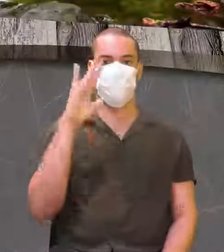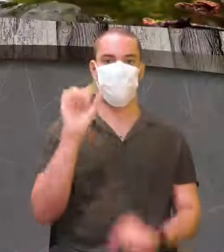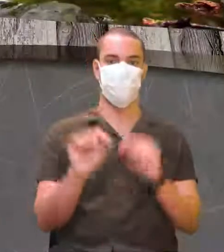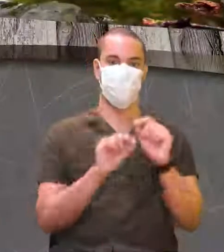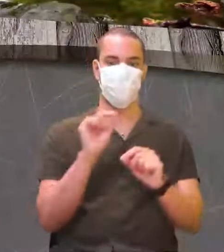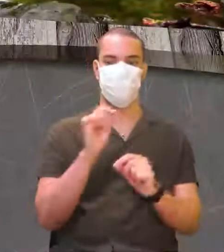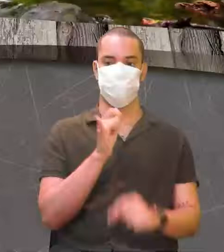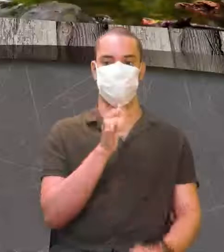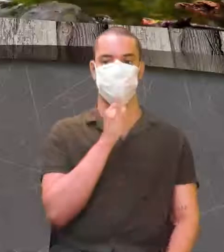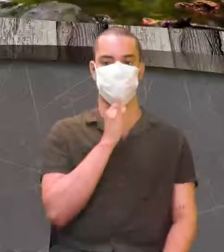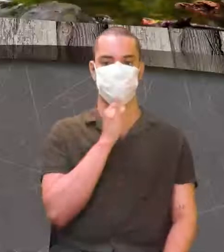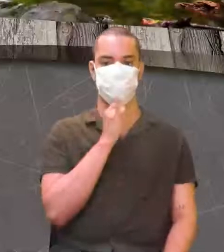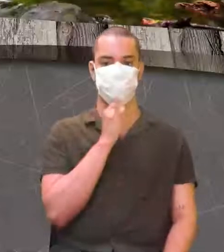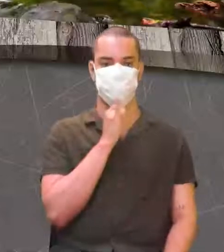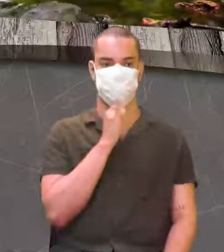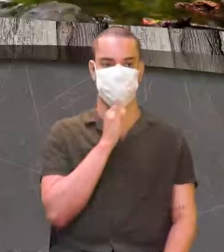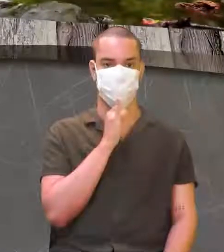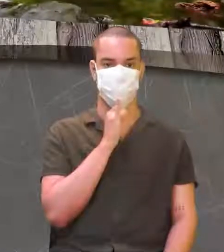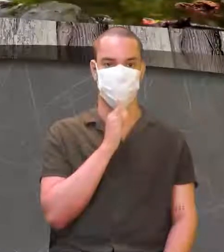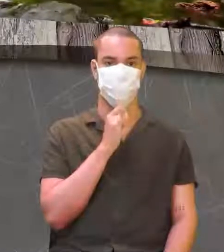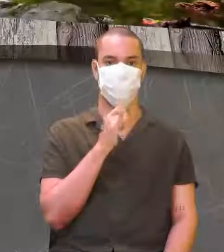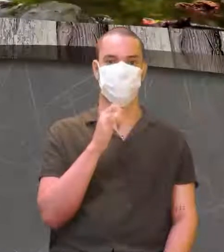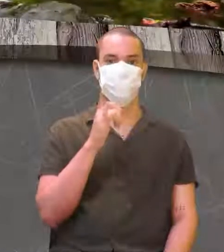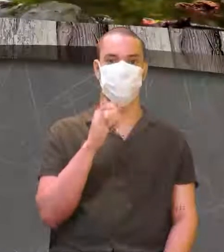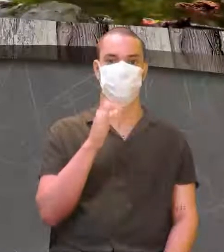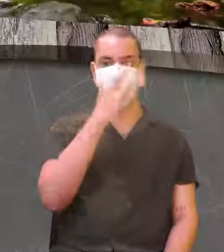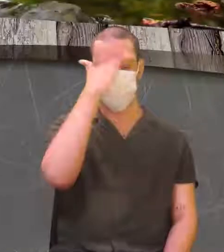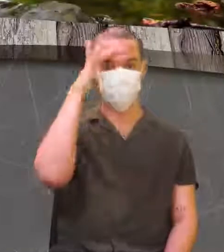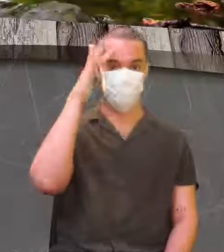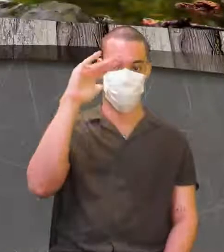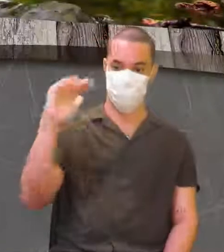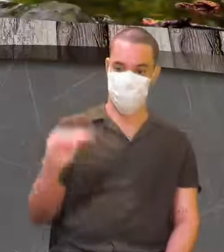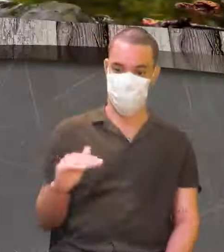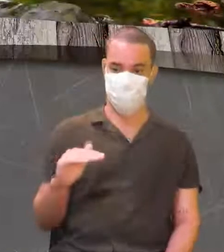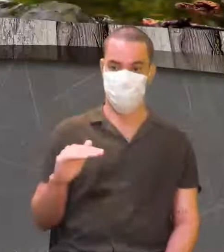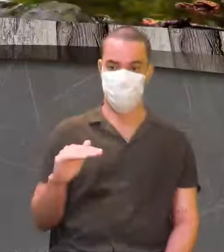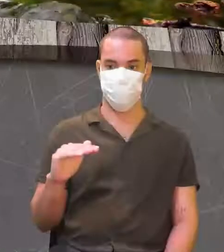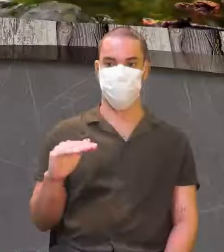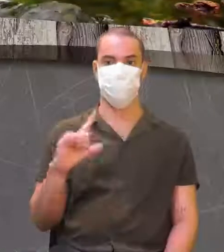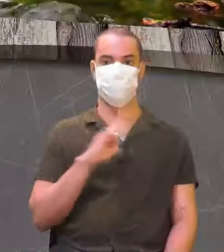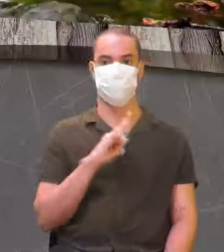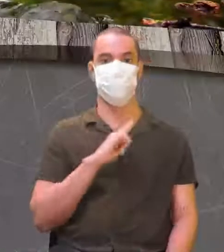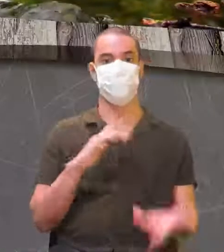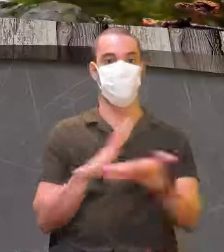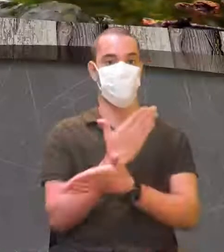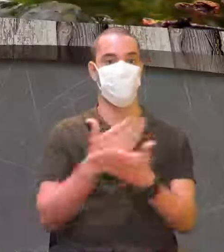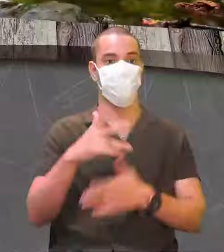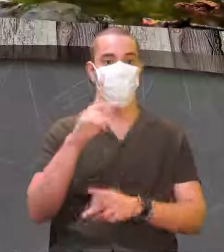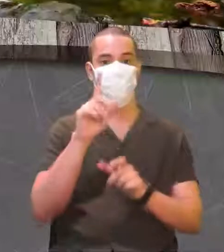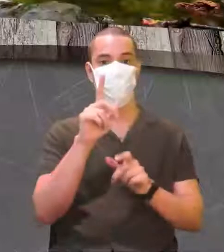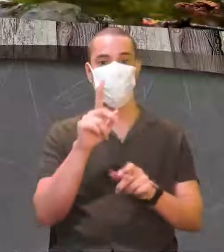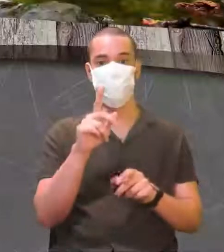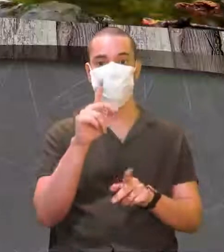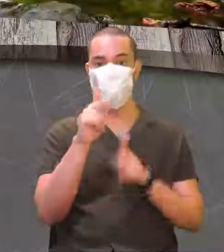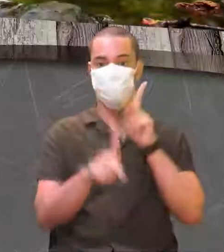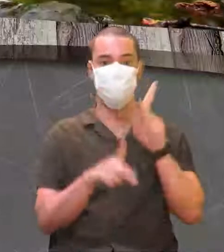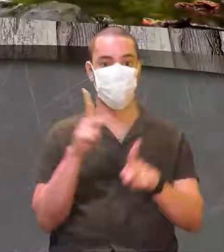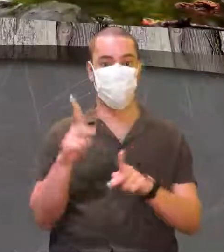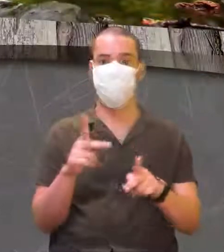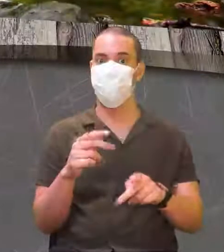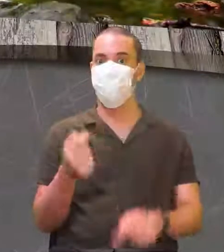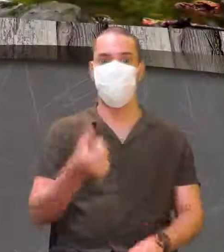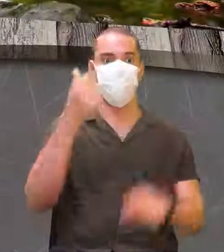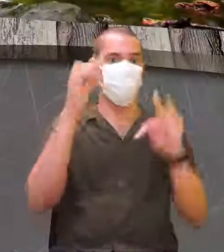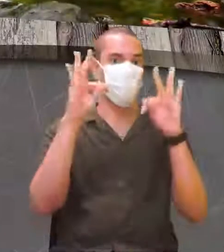heranças, né? Por exemplo, anões. Existem regiões que os descendentes são praticamente